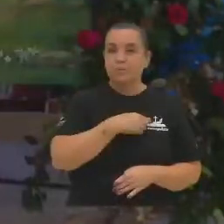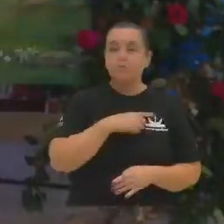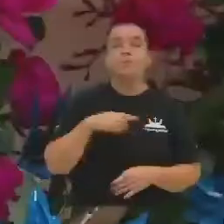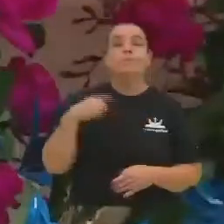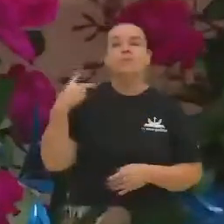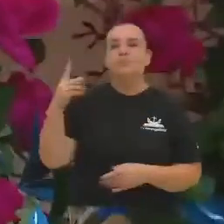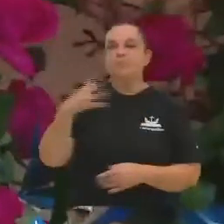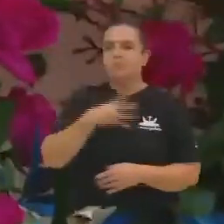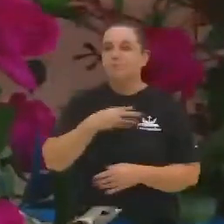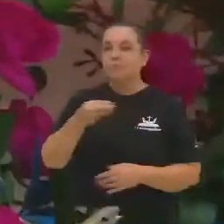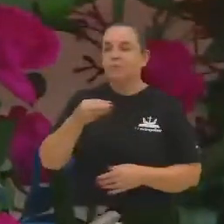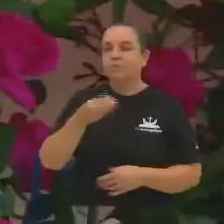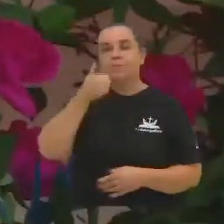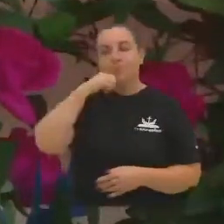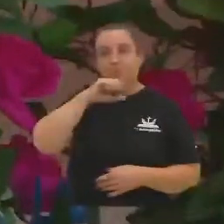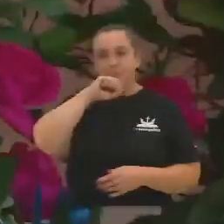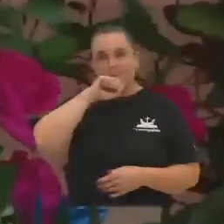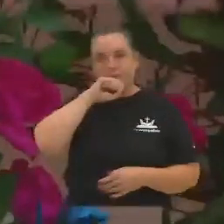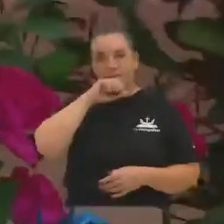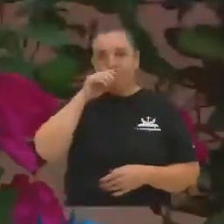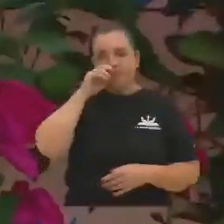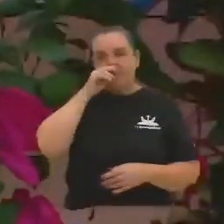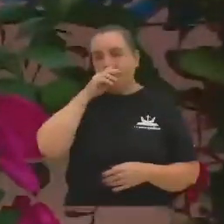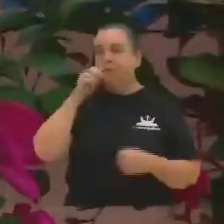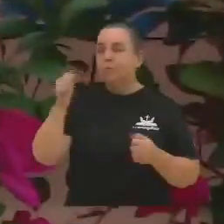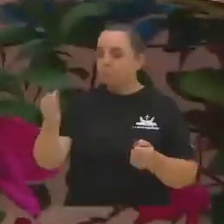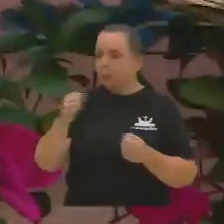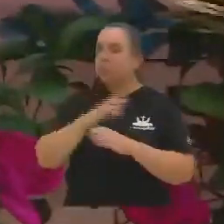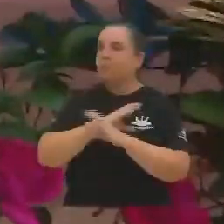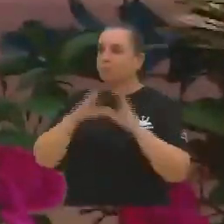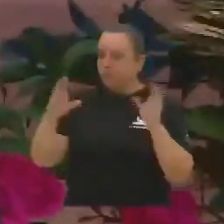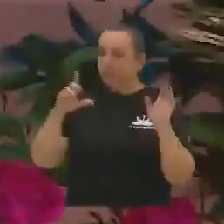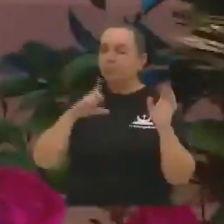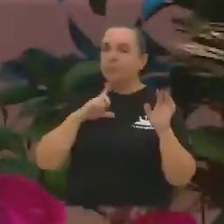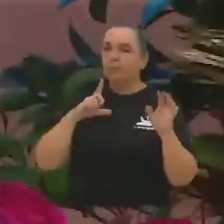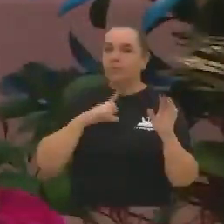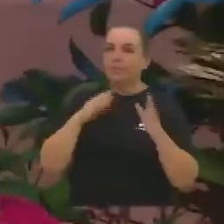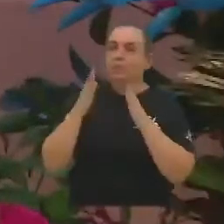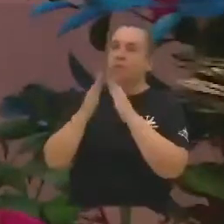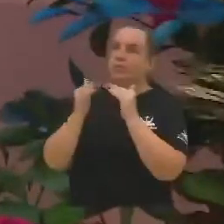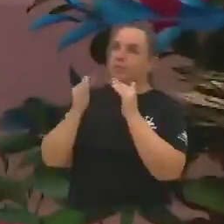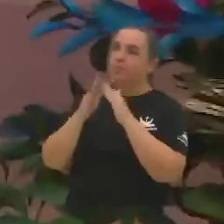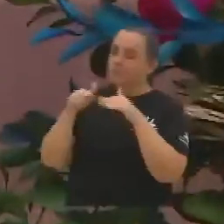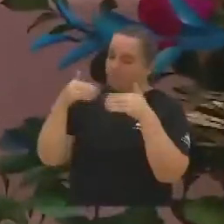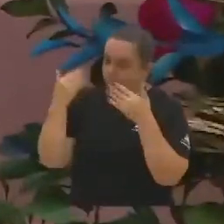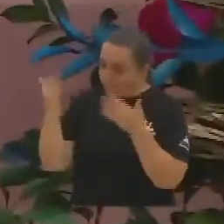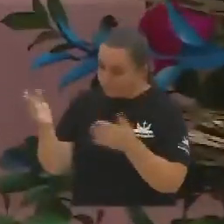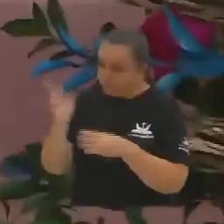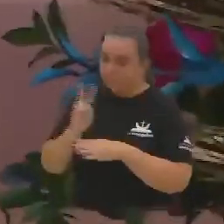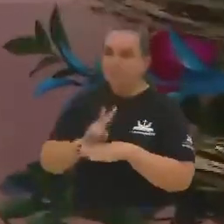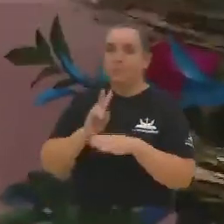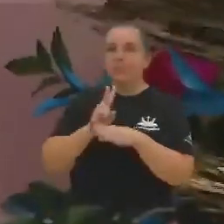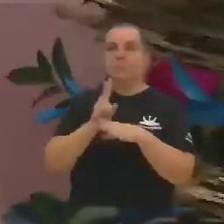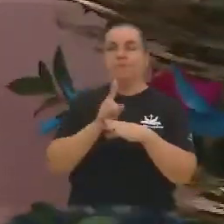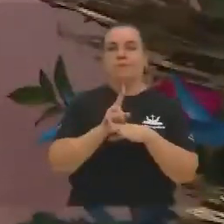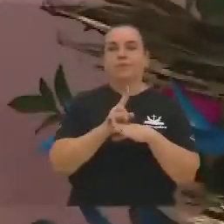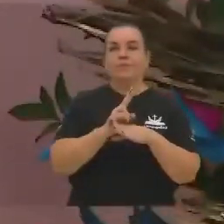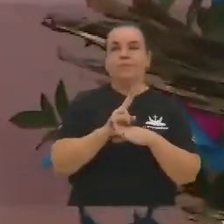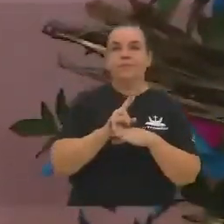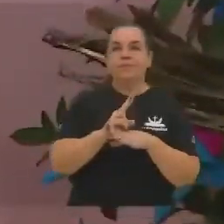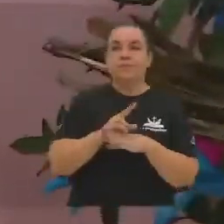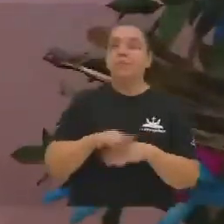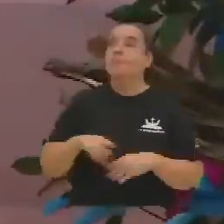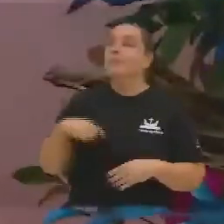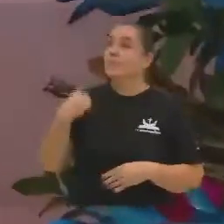somos teus filhos, Mãe, e cheios de confiança clamamos teu auxílio.